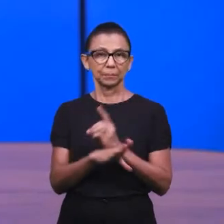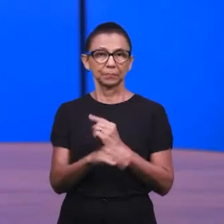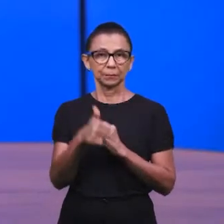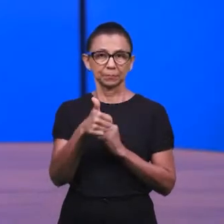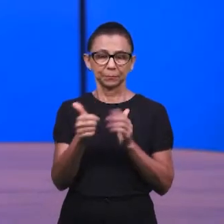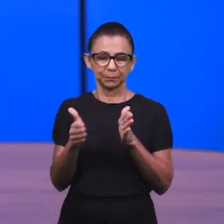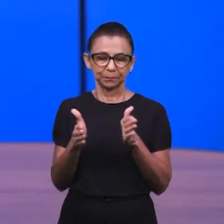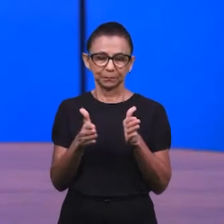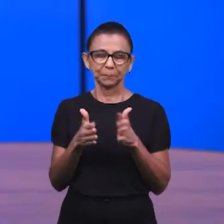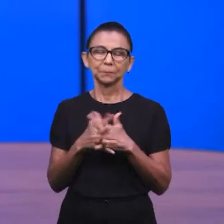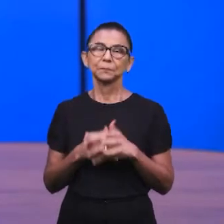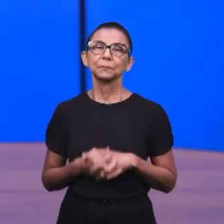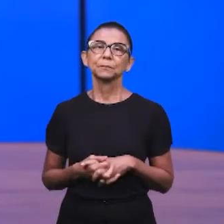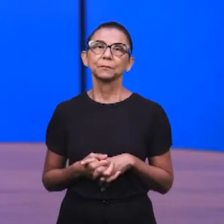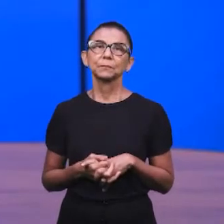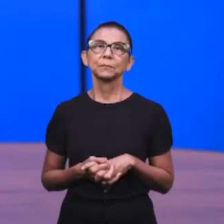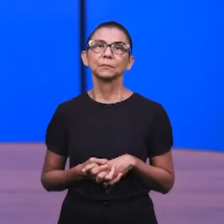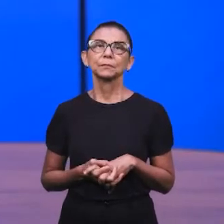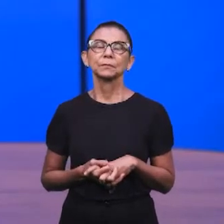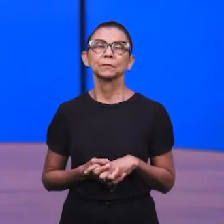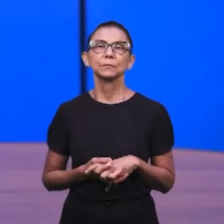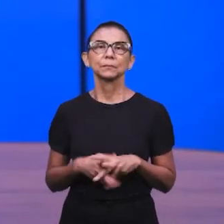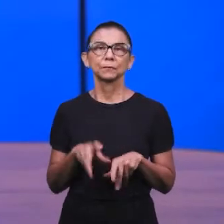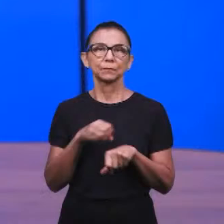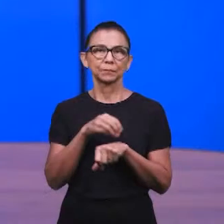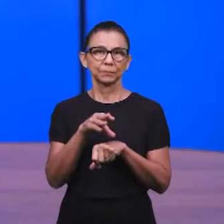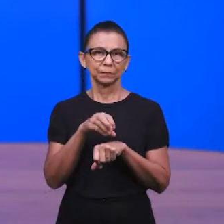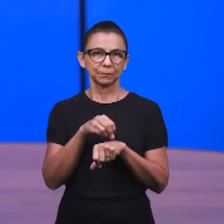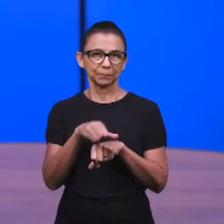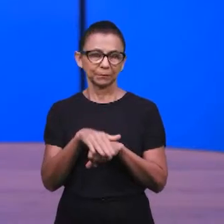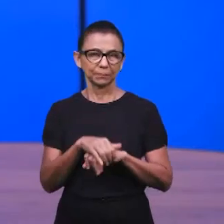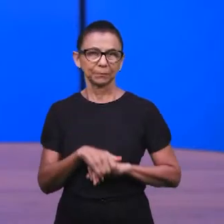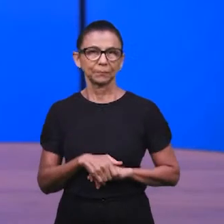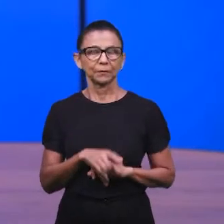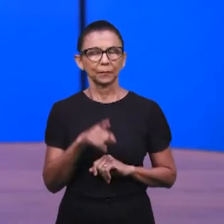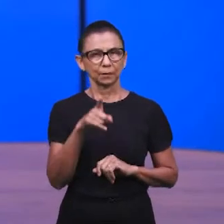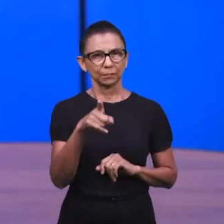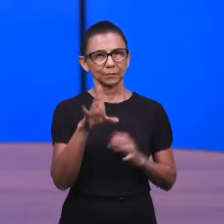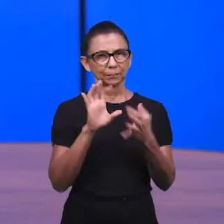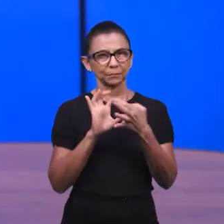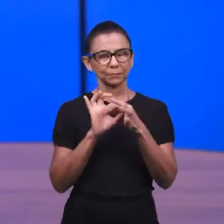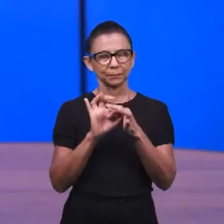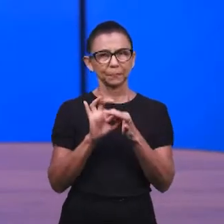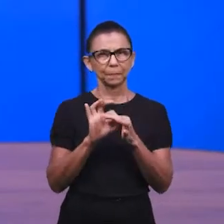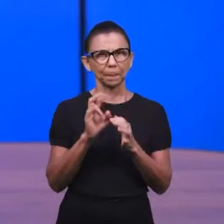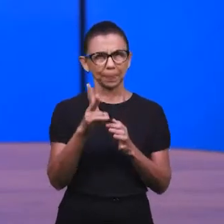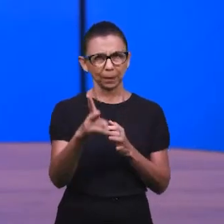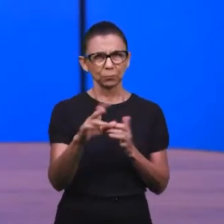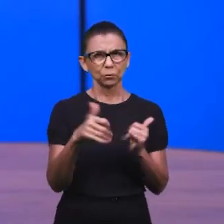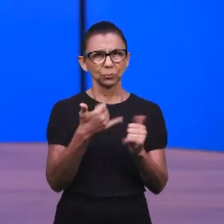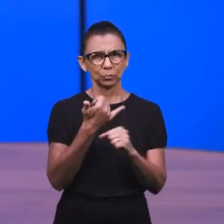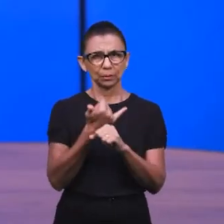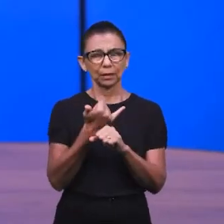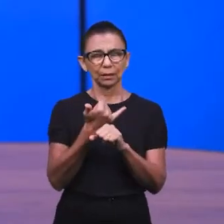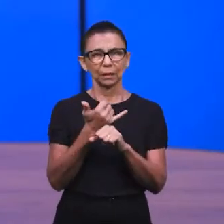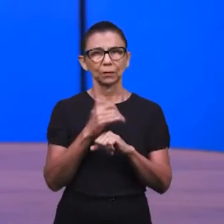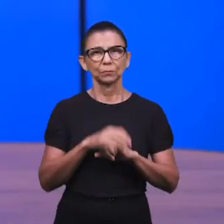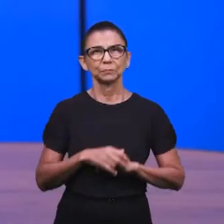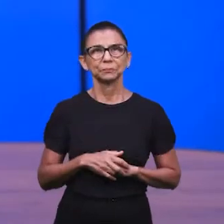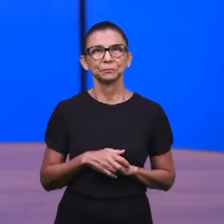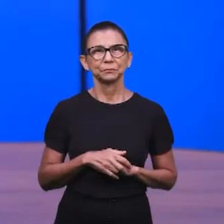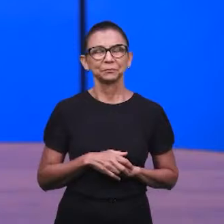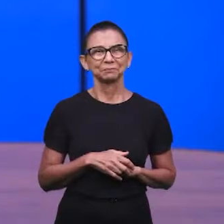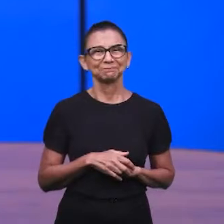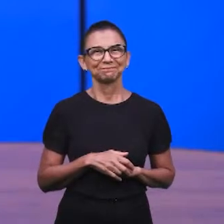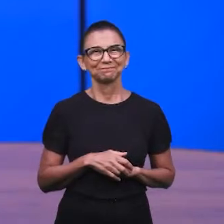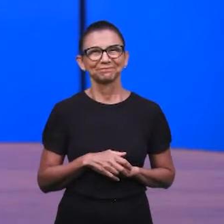Essa primeira parte da Escola Bíblica. E eu quero fazer uma recomendação a você que está participando conosco para continuar no nosso canal. Daqui a pouco, às 10